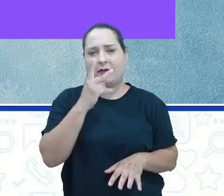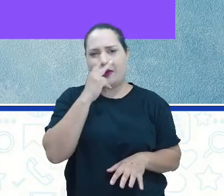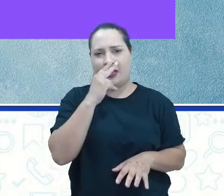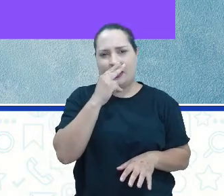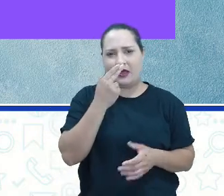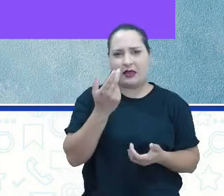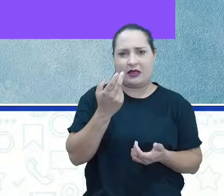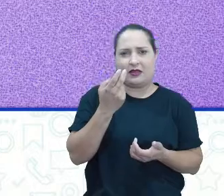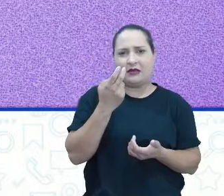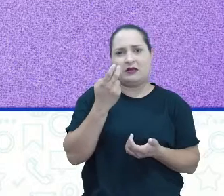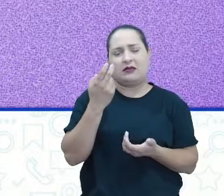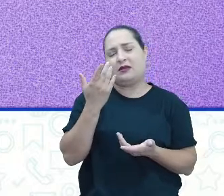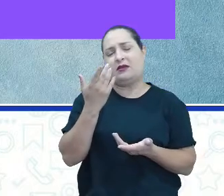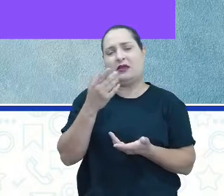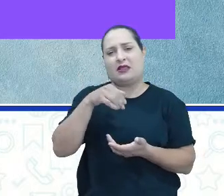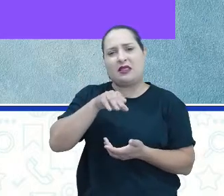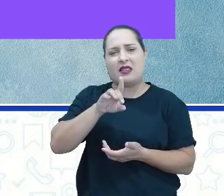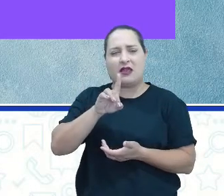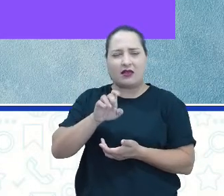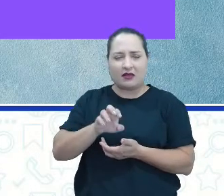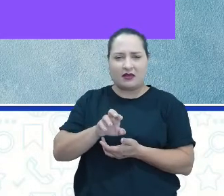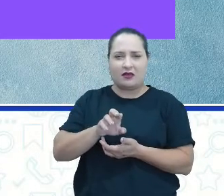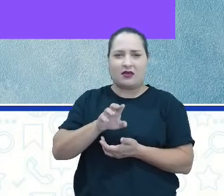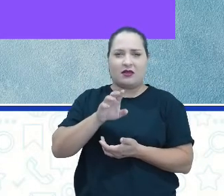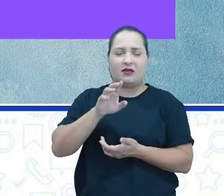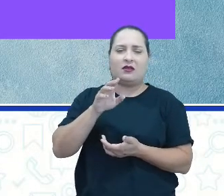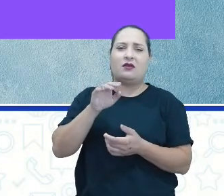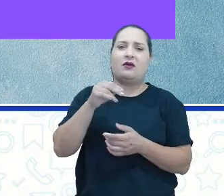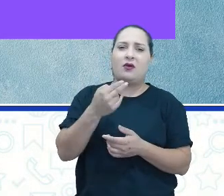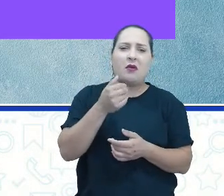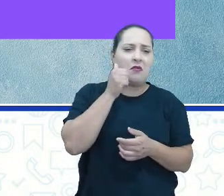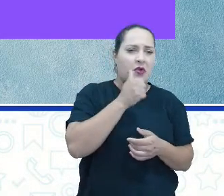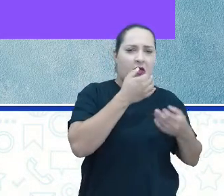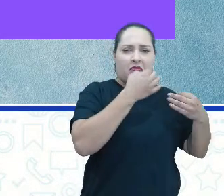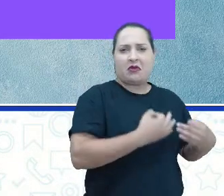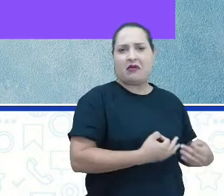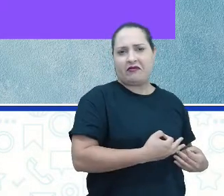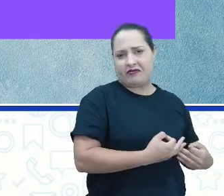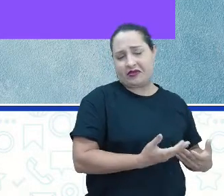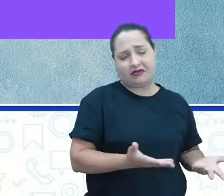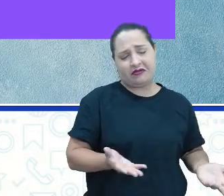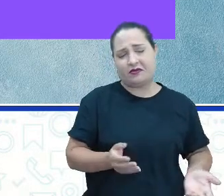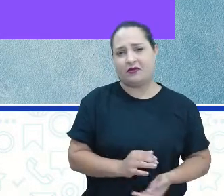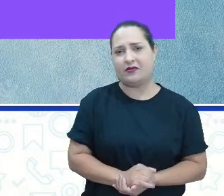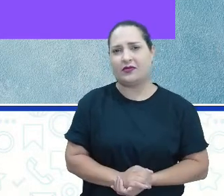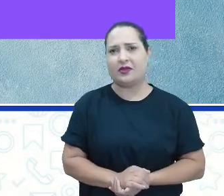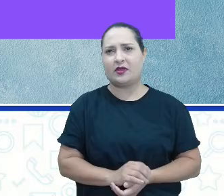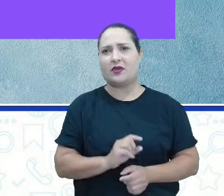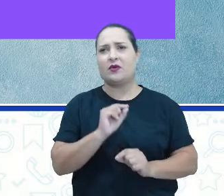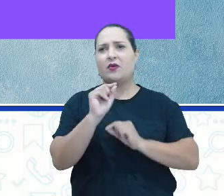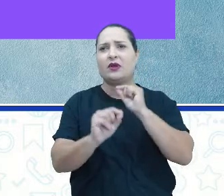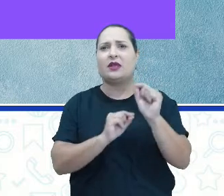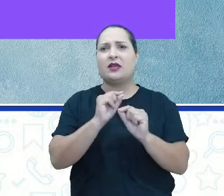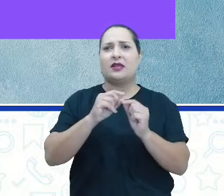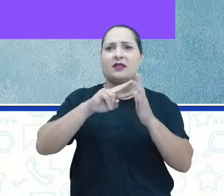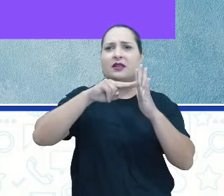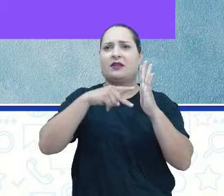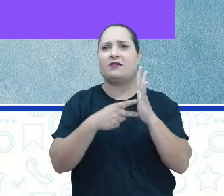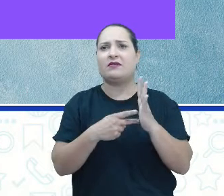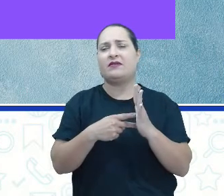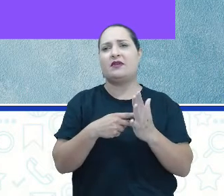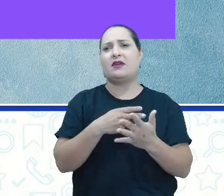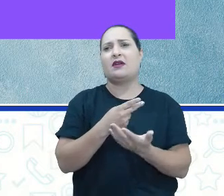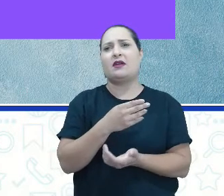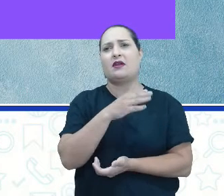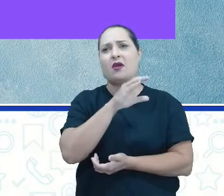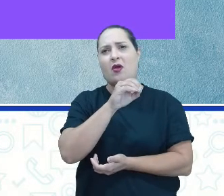perfeita. A gente tem também o que a gente pode chamar de corpos dissidentes. E aí, o que são corpos dissidentes? E eu vou explicar